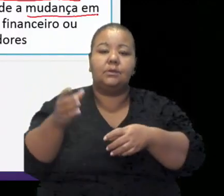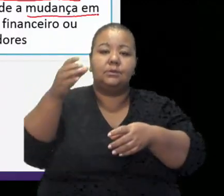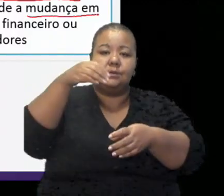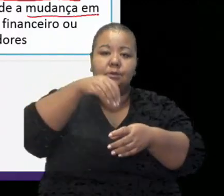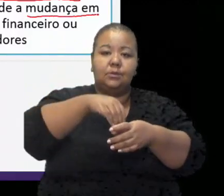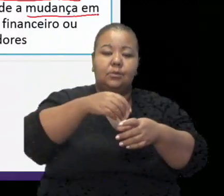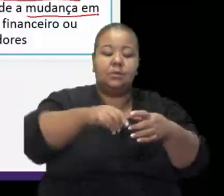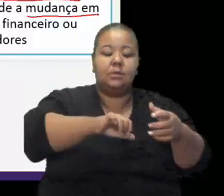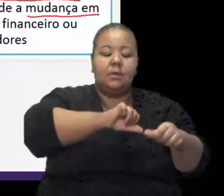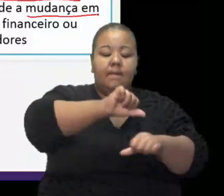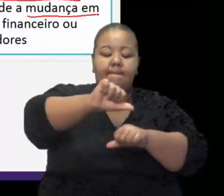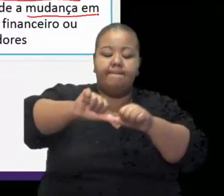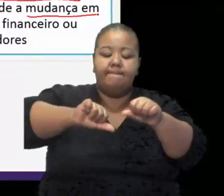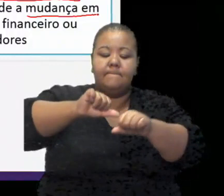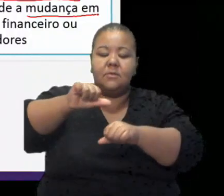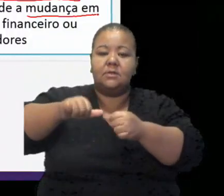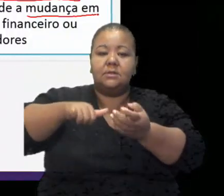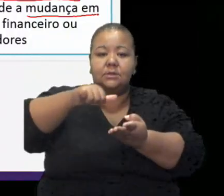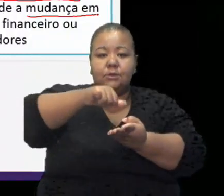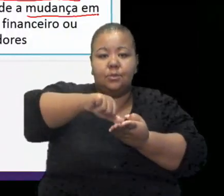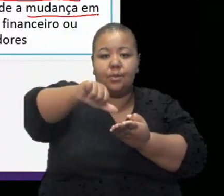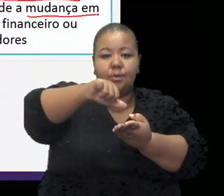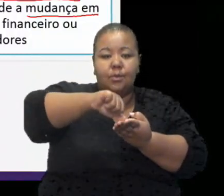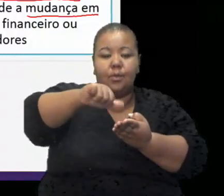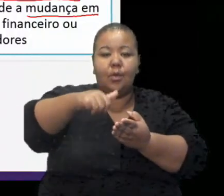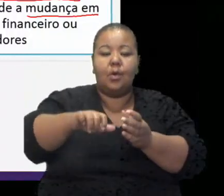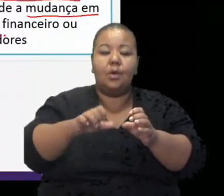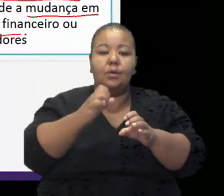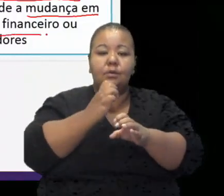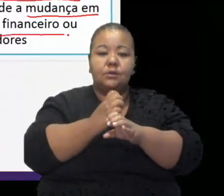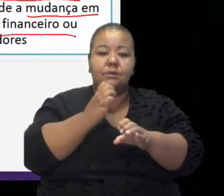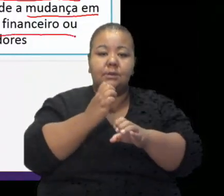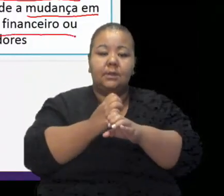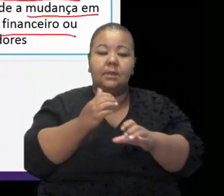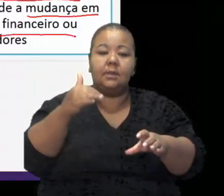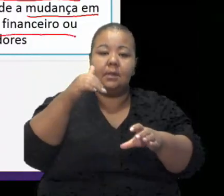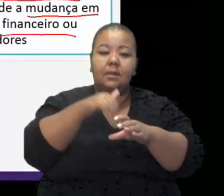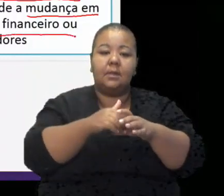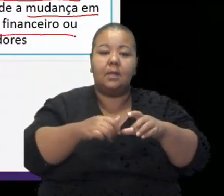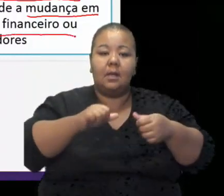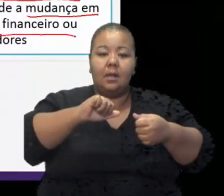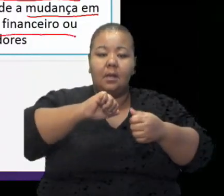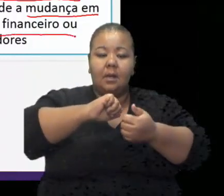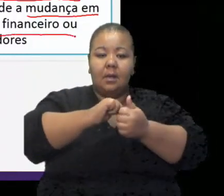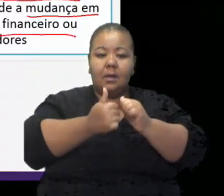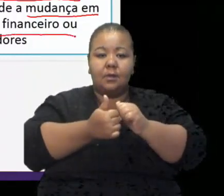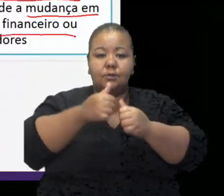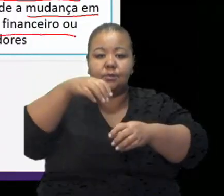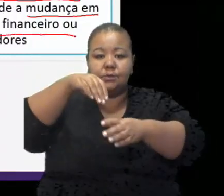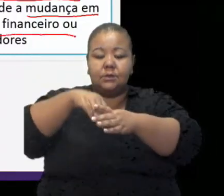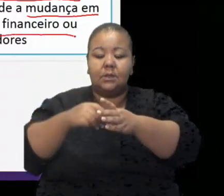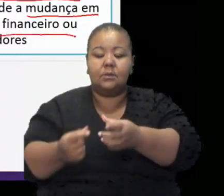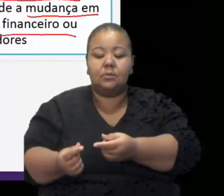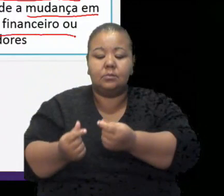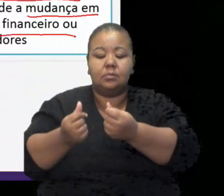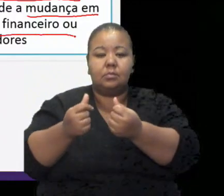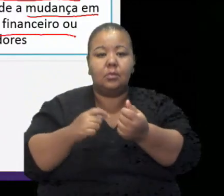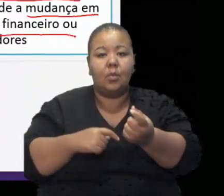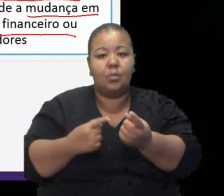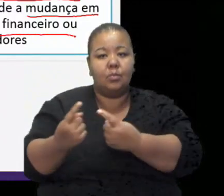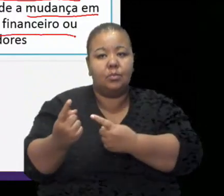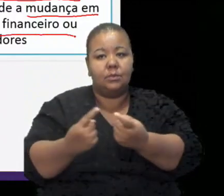desde a mudança em protocolos de engenharia até ajustes no setor financeiro ou mesmo no relacionamento